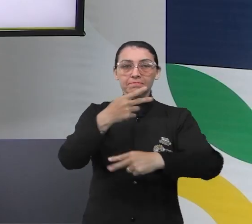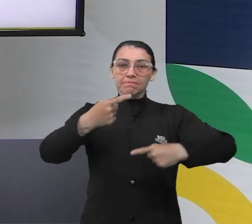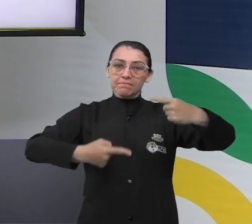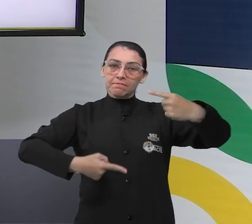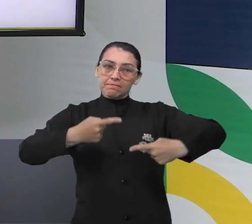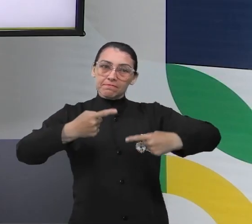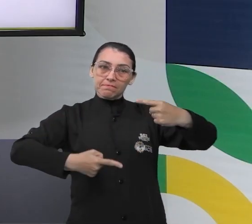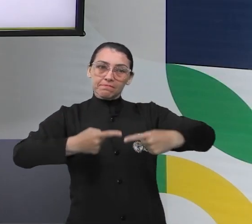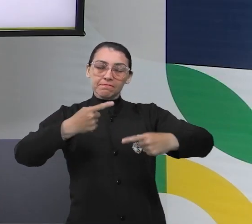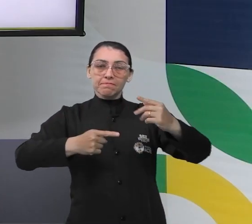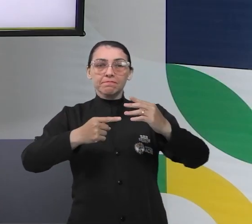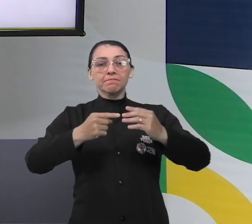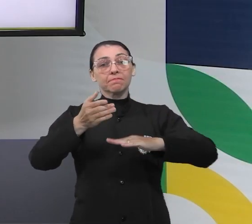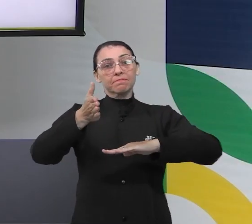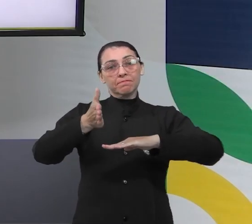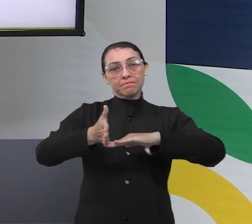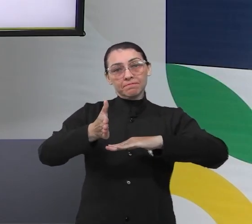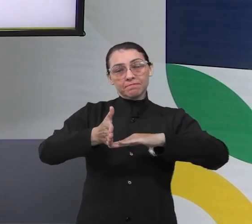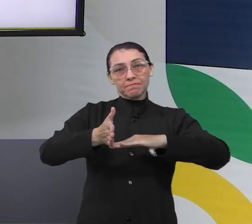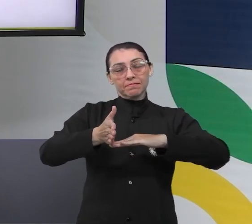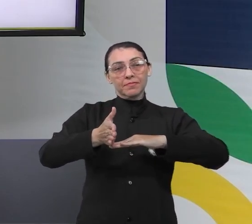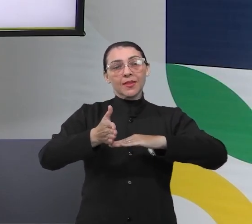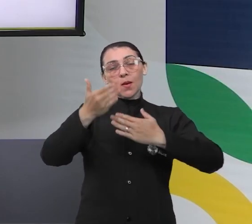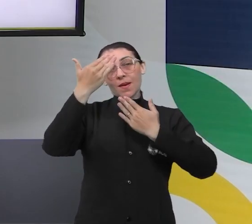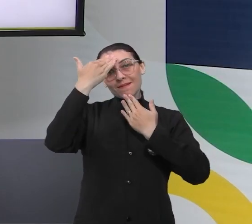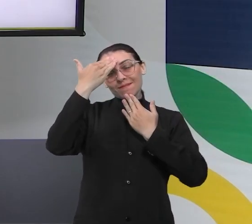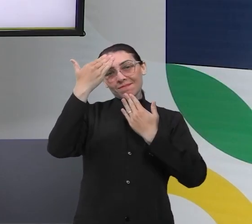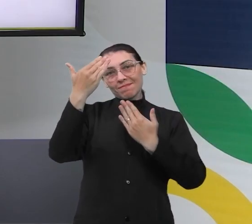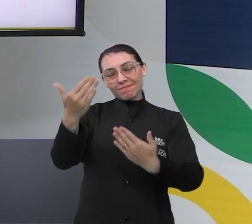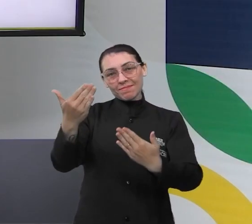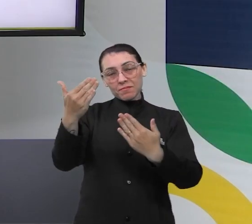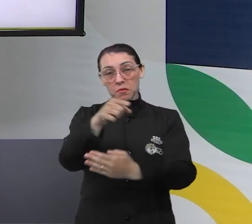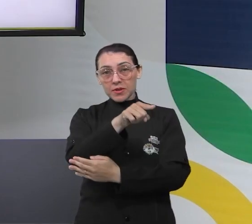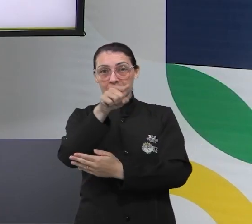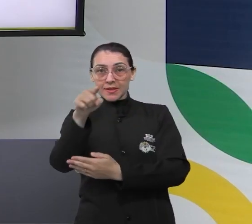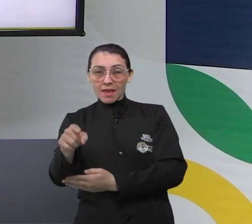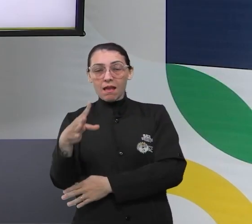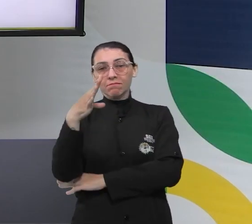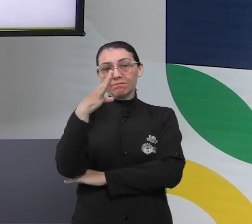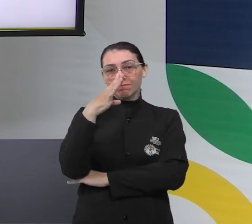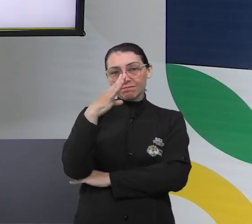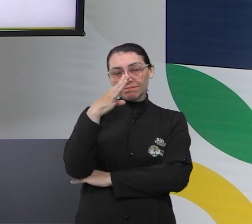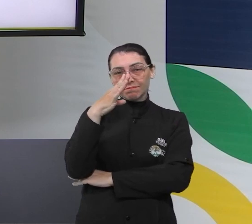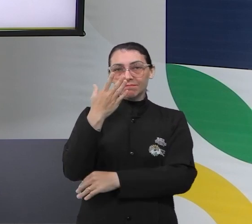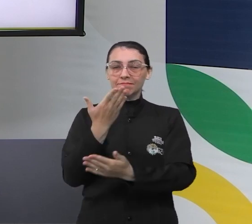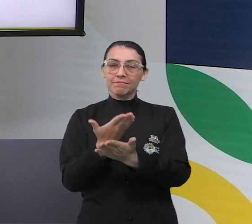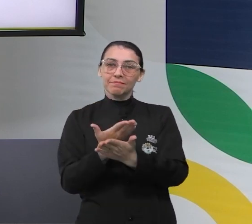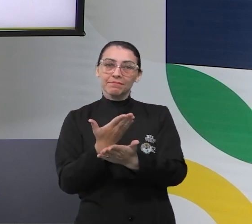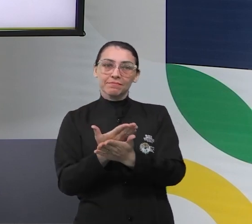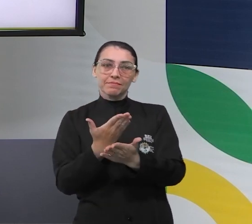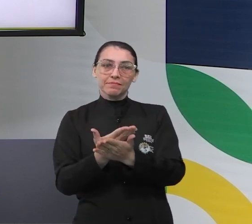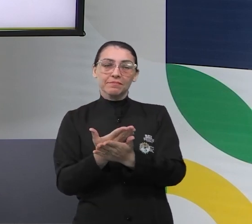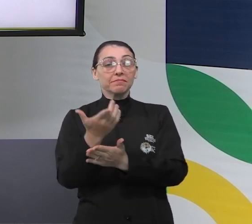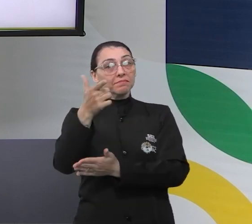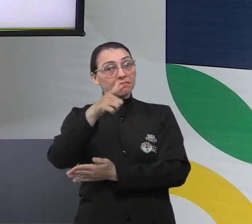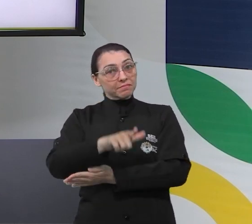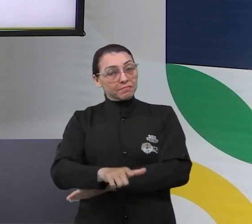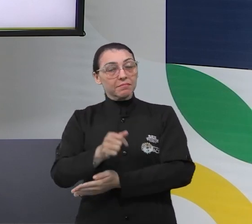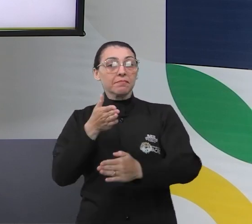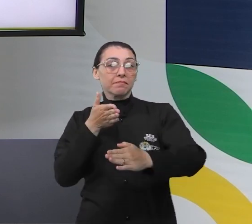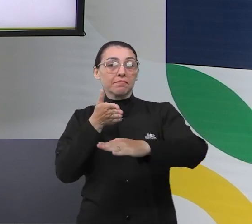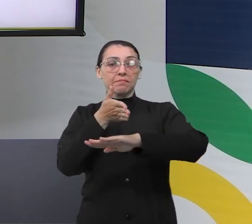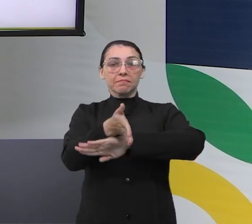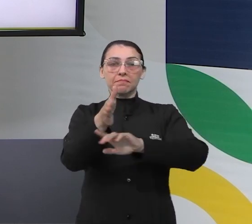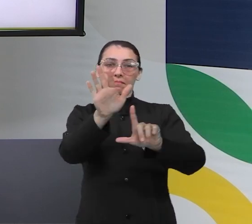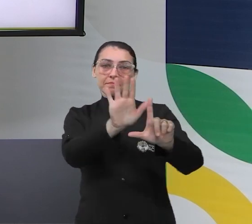política moderna. Então, eu agradeço aí por vocês terem acompanhado essa aula. Repito que devem